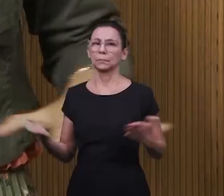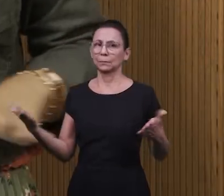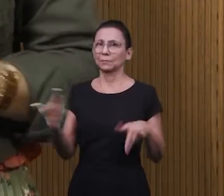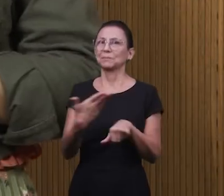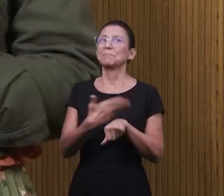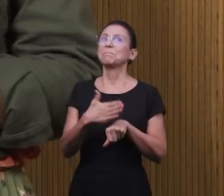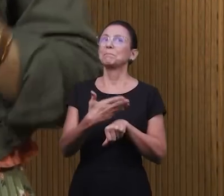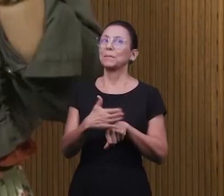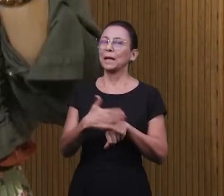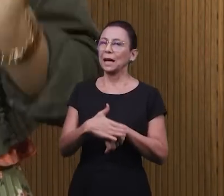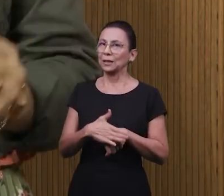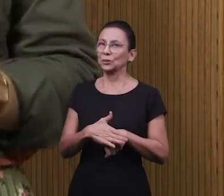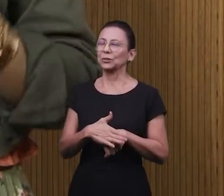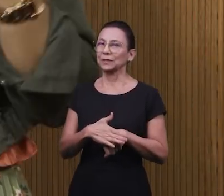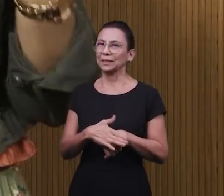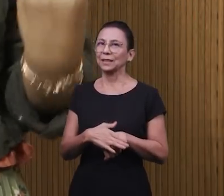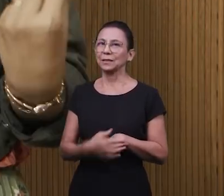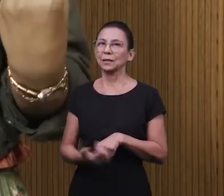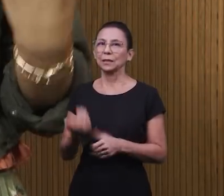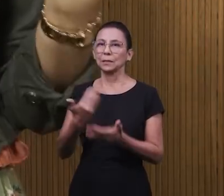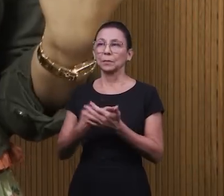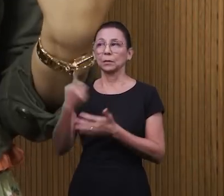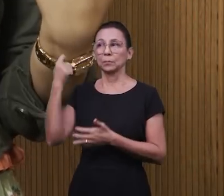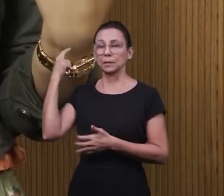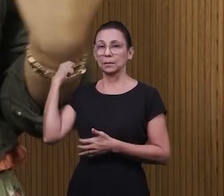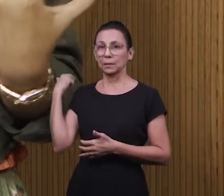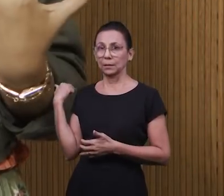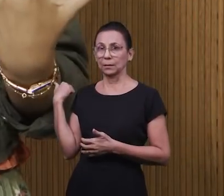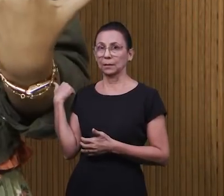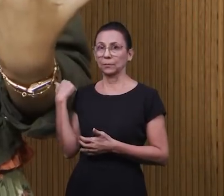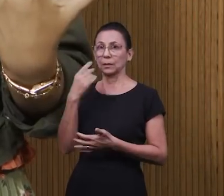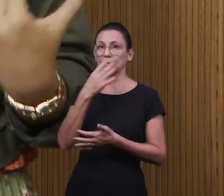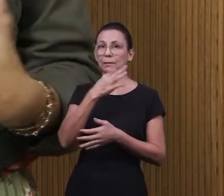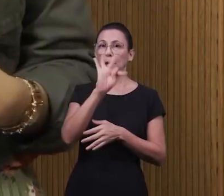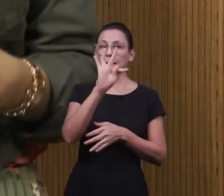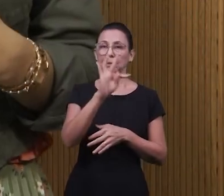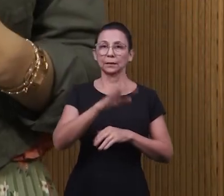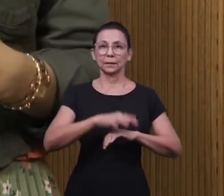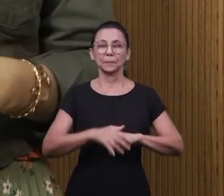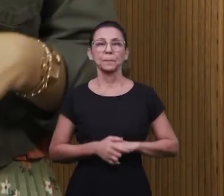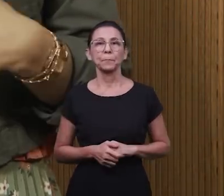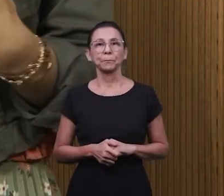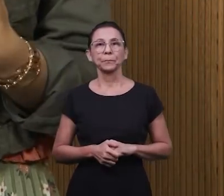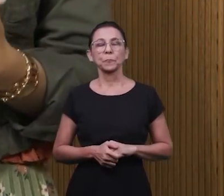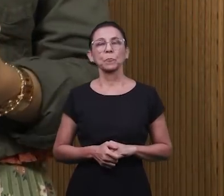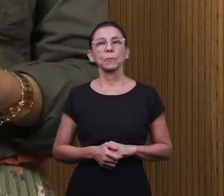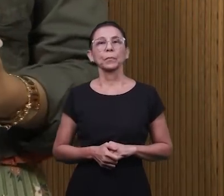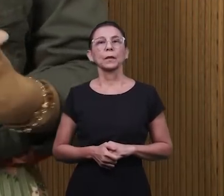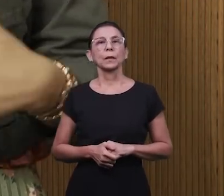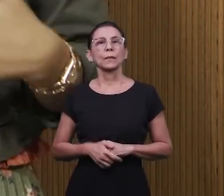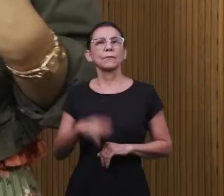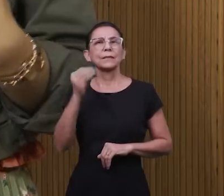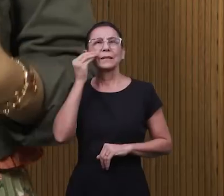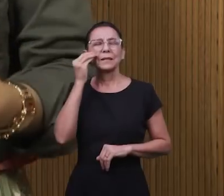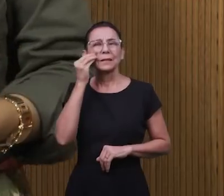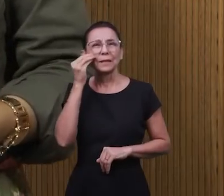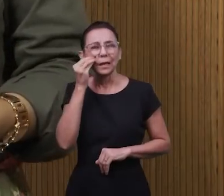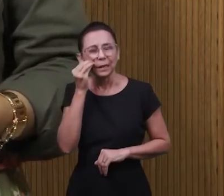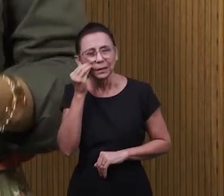bem prático aquilo que vimos teoricamente na aula anterior. E tente reproduzir